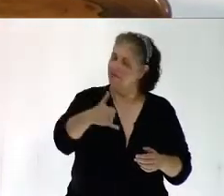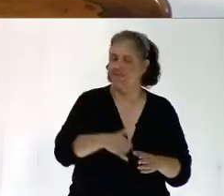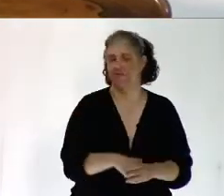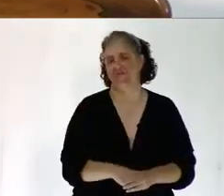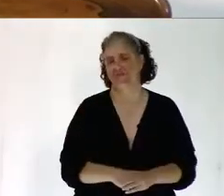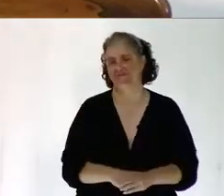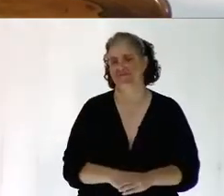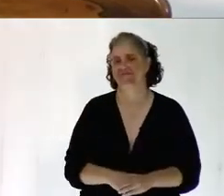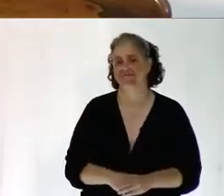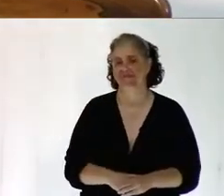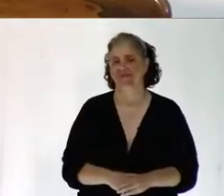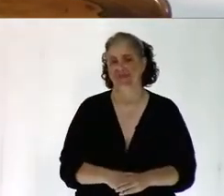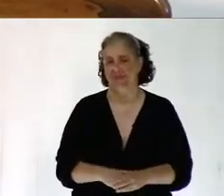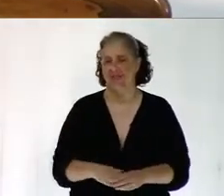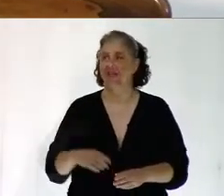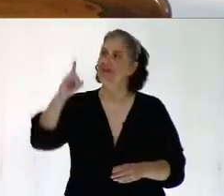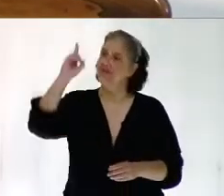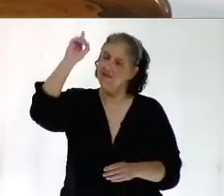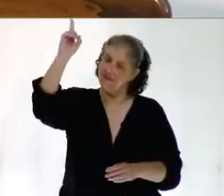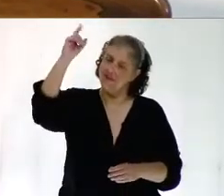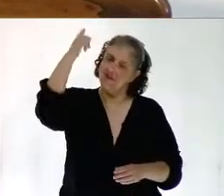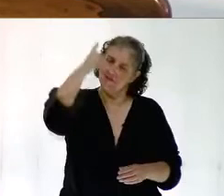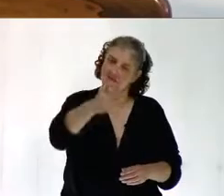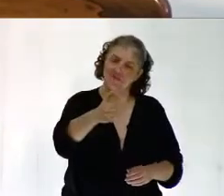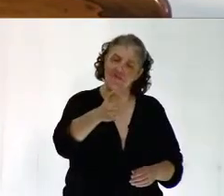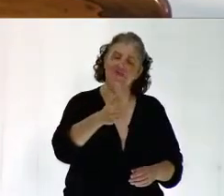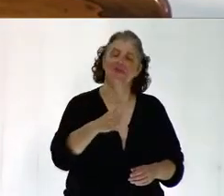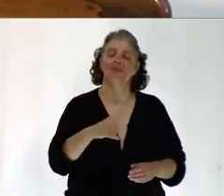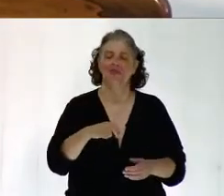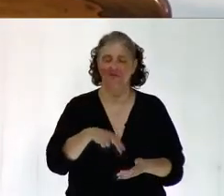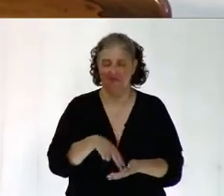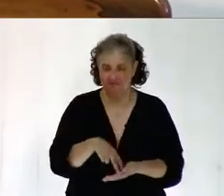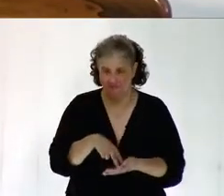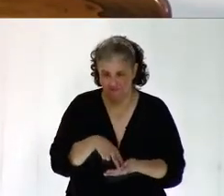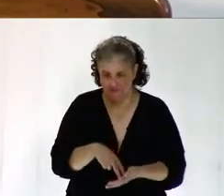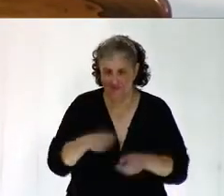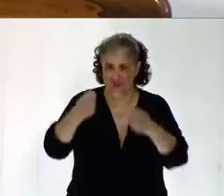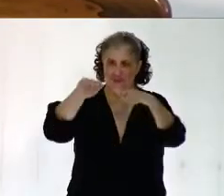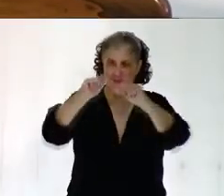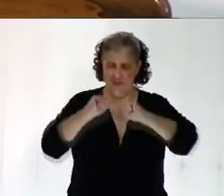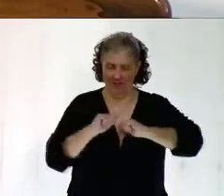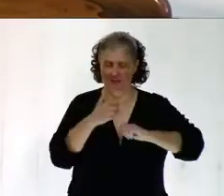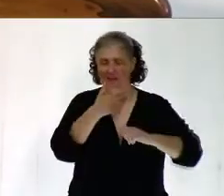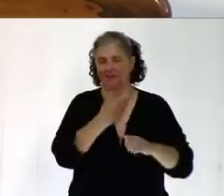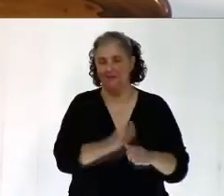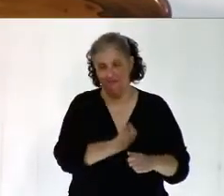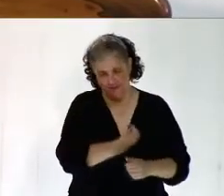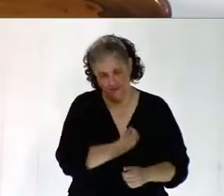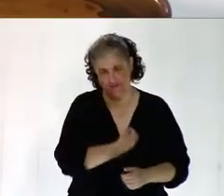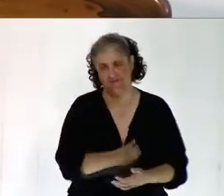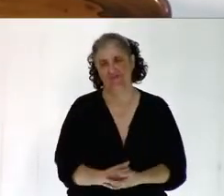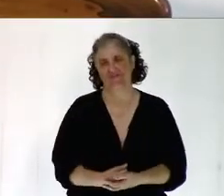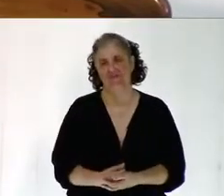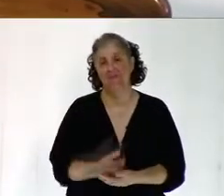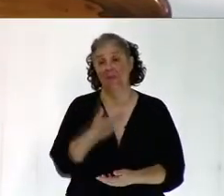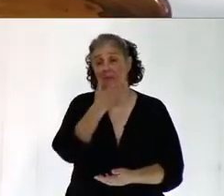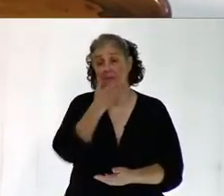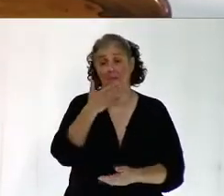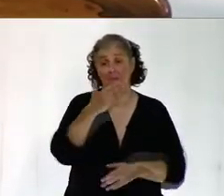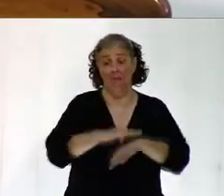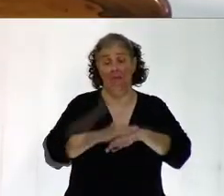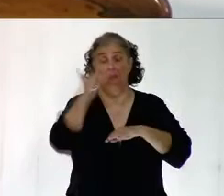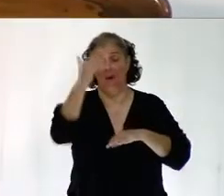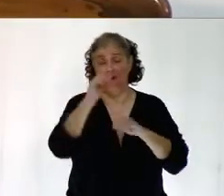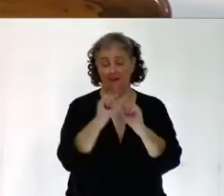deus sustenta mais do que pão é porque jesus fez isso